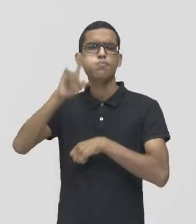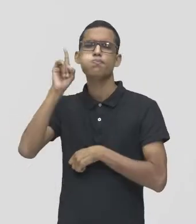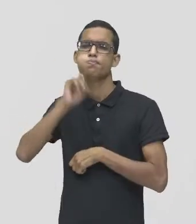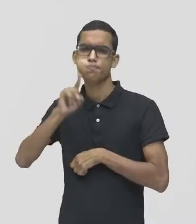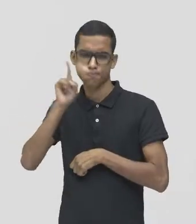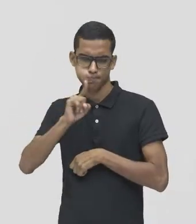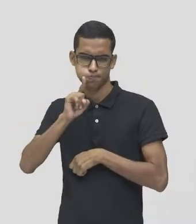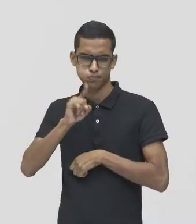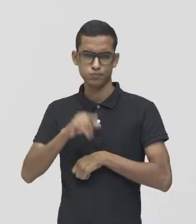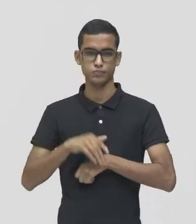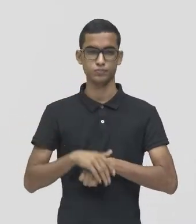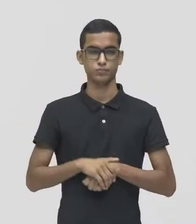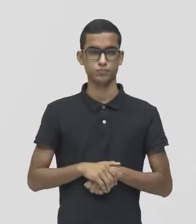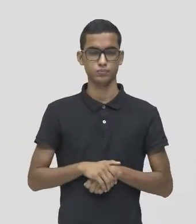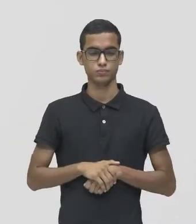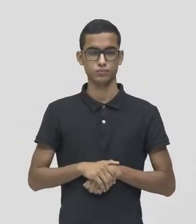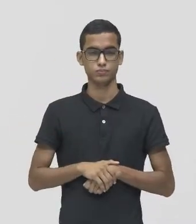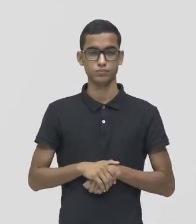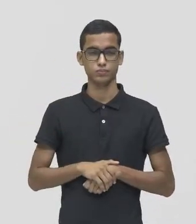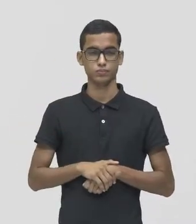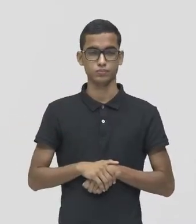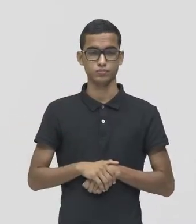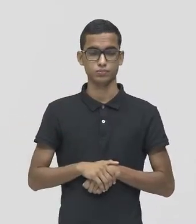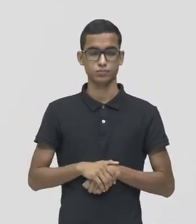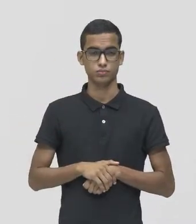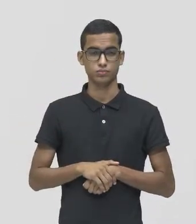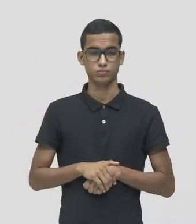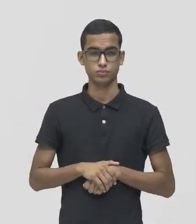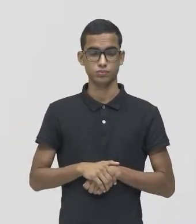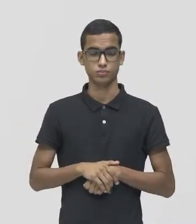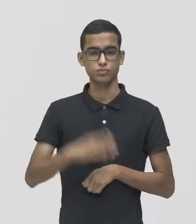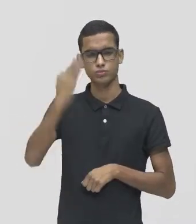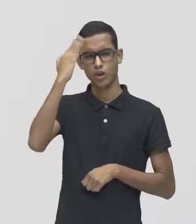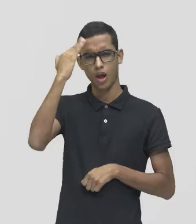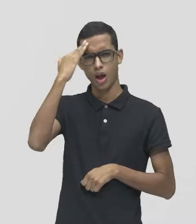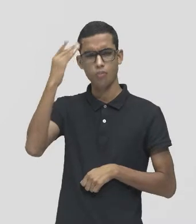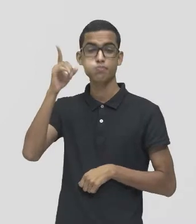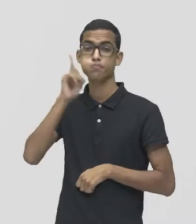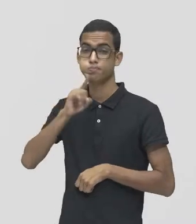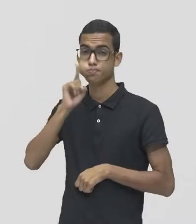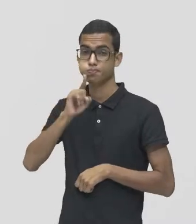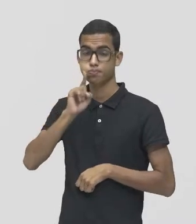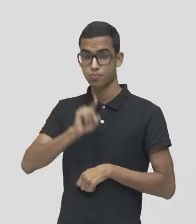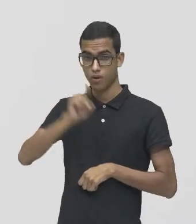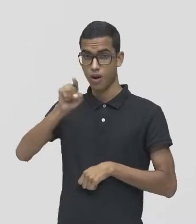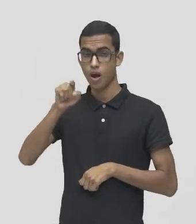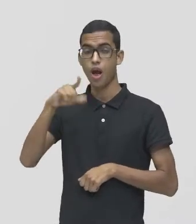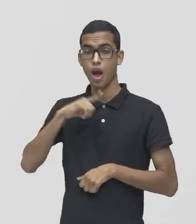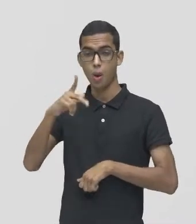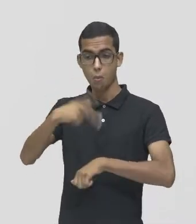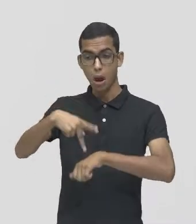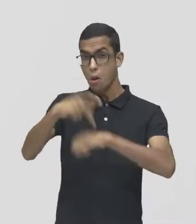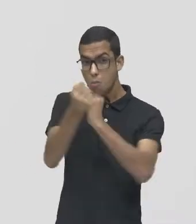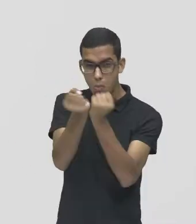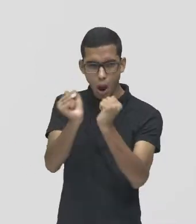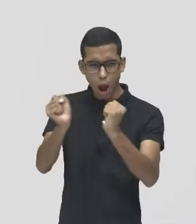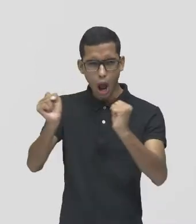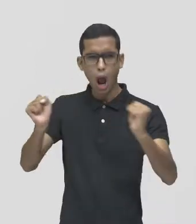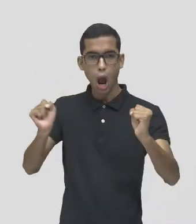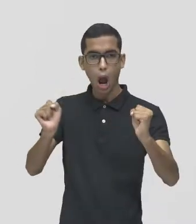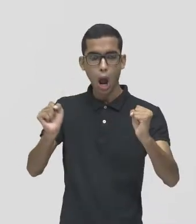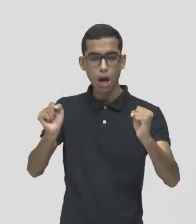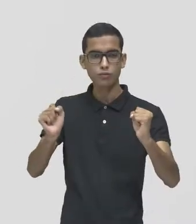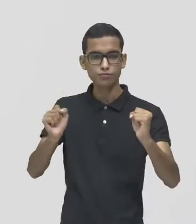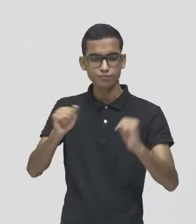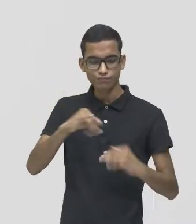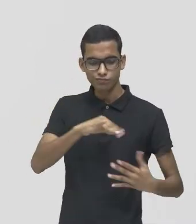da capital dos Estados Unidos da América. A gente sabe que os Estados Unidos é um dos maiores países do mundo em questão de